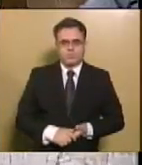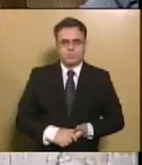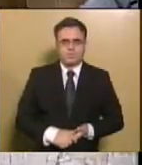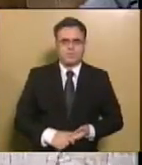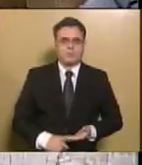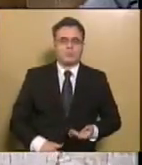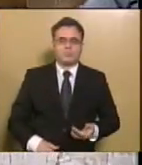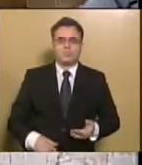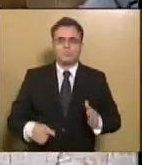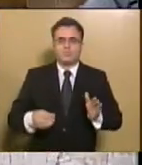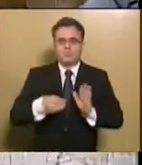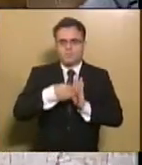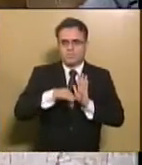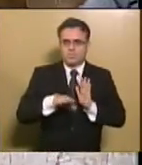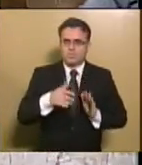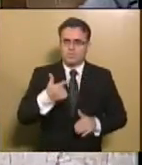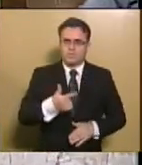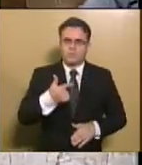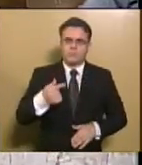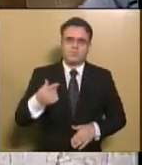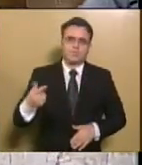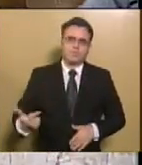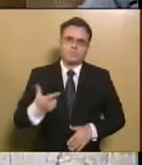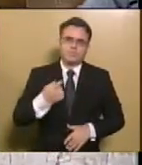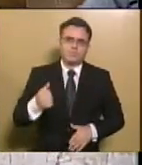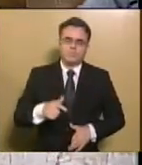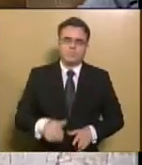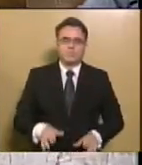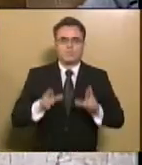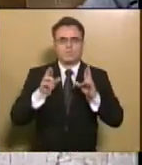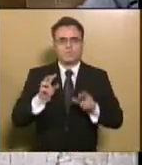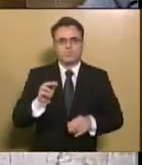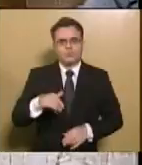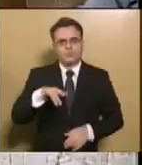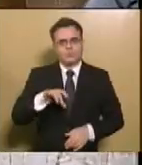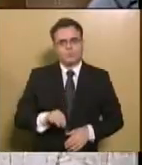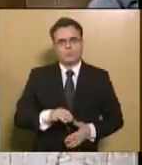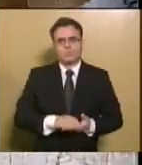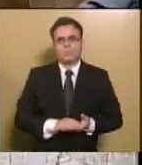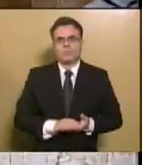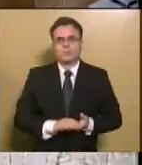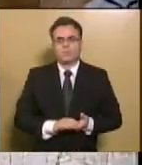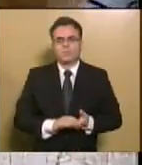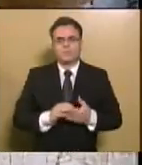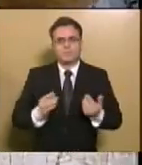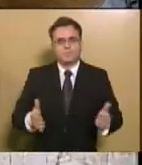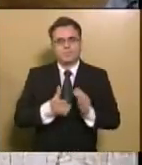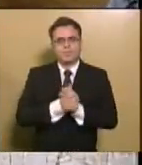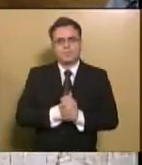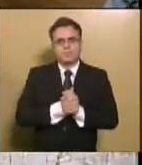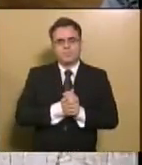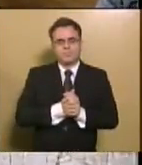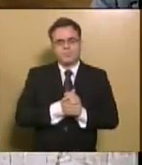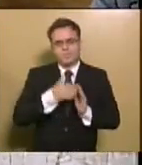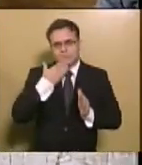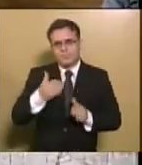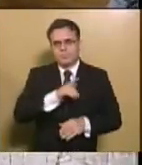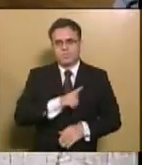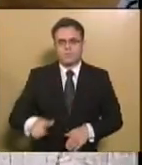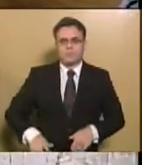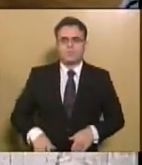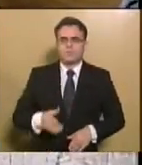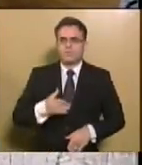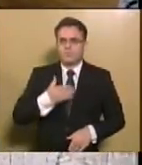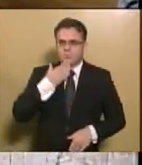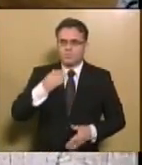Indicação número 272 de 2017, autoria do deputado Jorge Passos. Excelentíssimo senhor governador do estado,